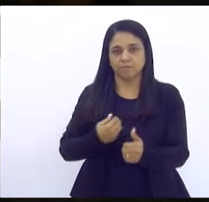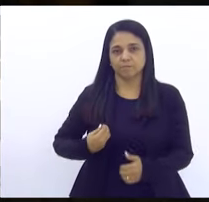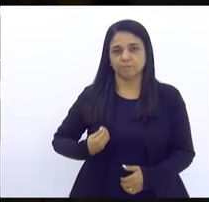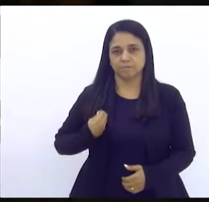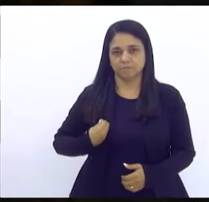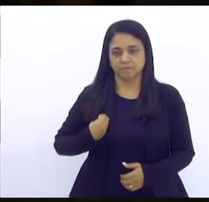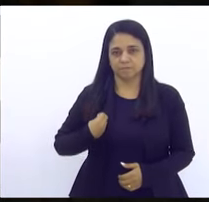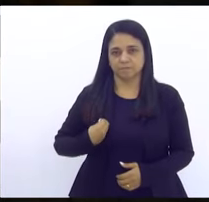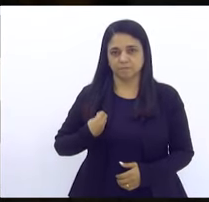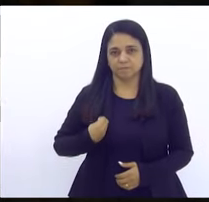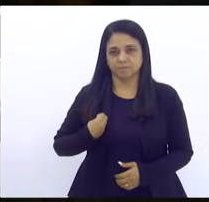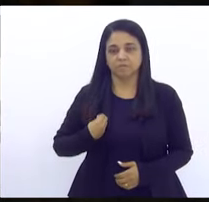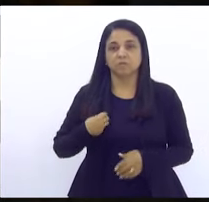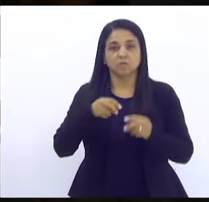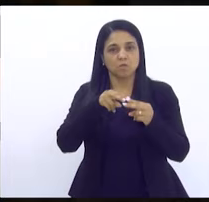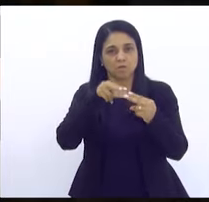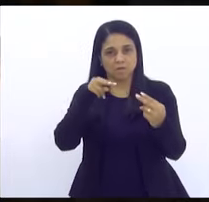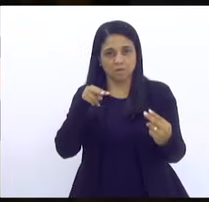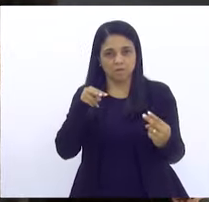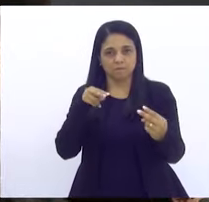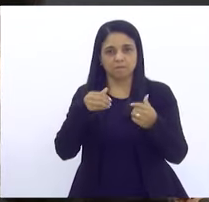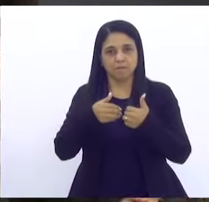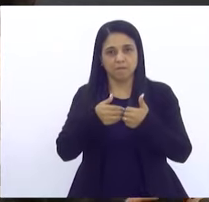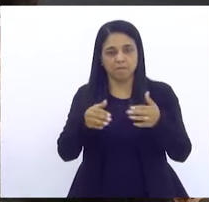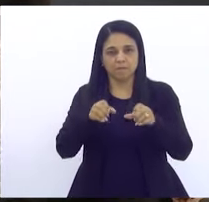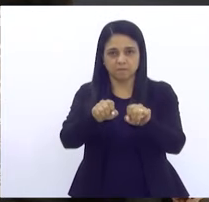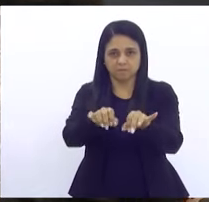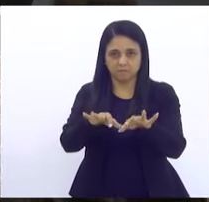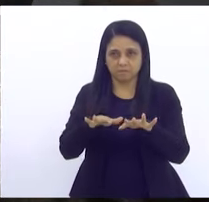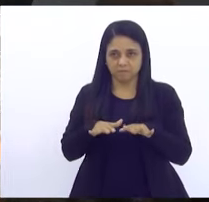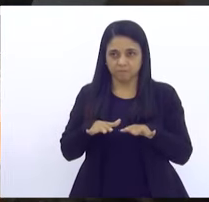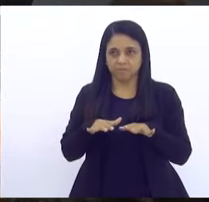online. Está reaberta a sessão.